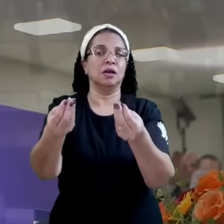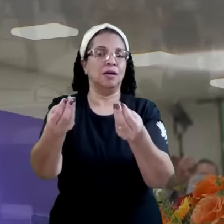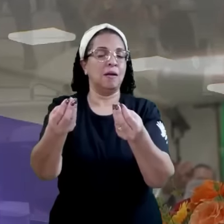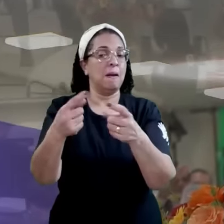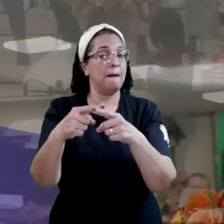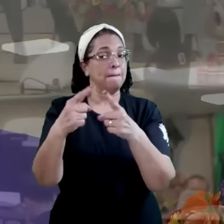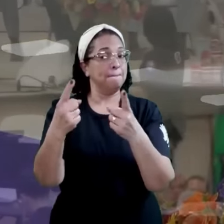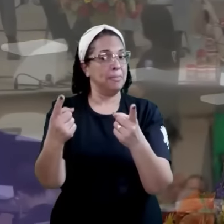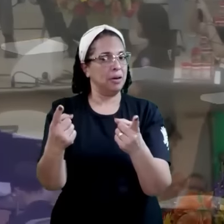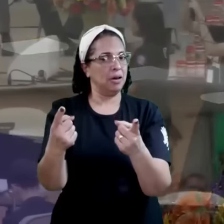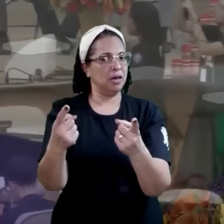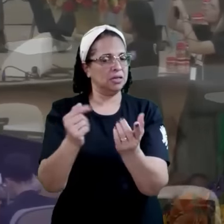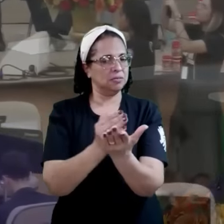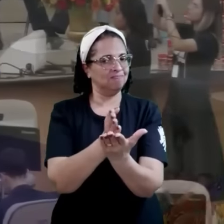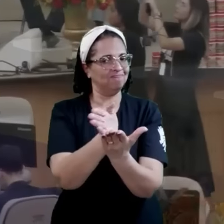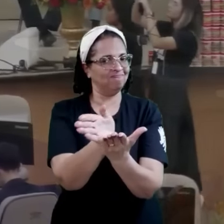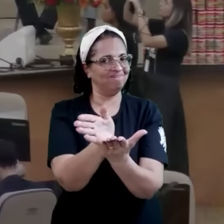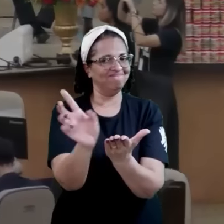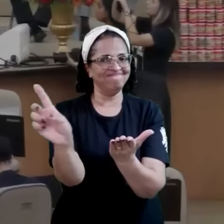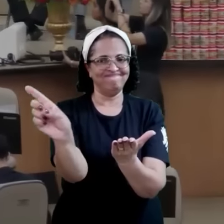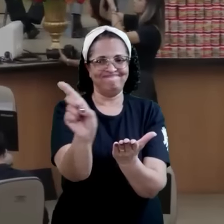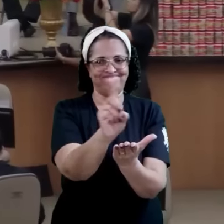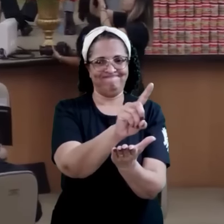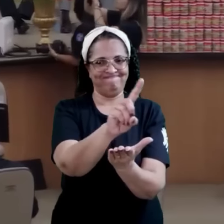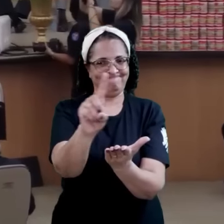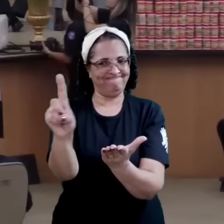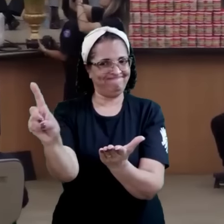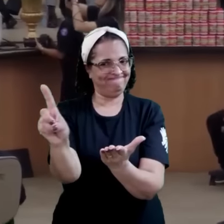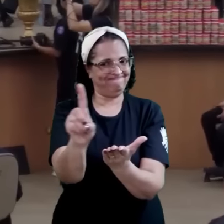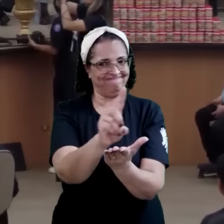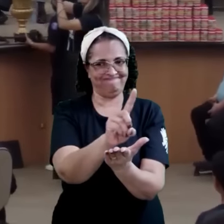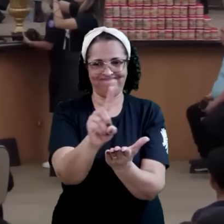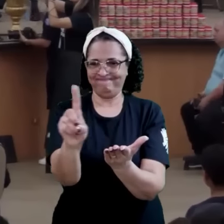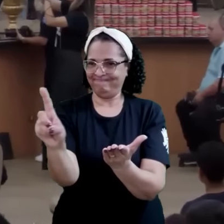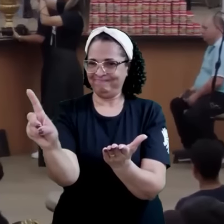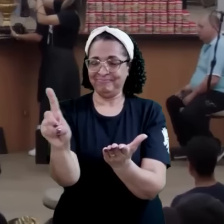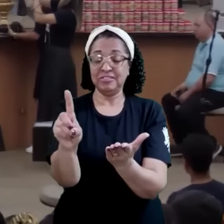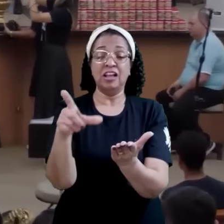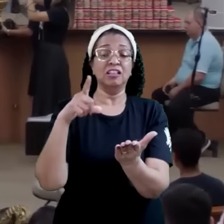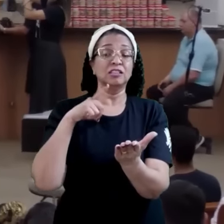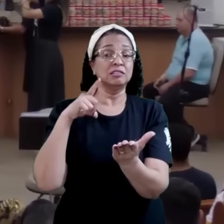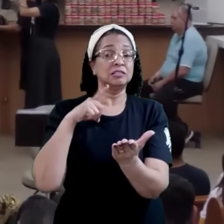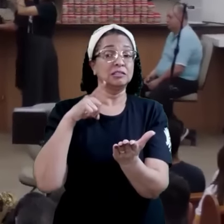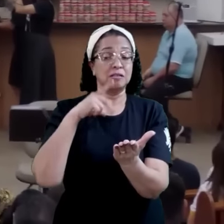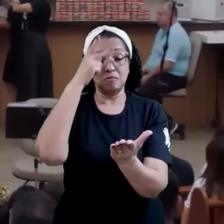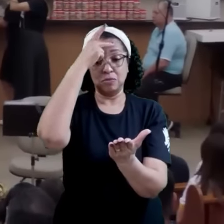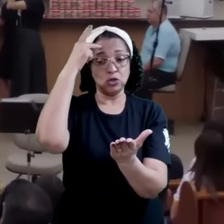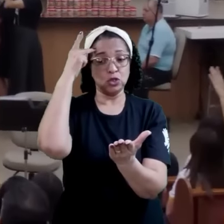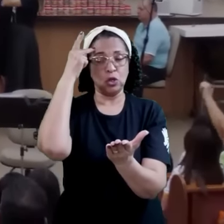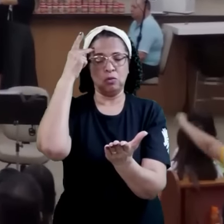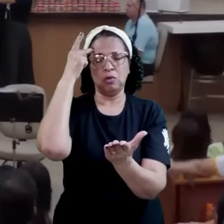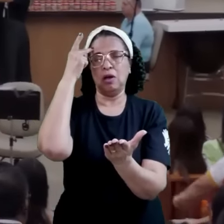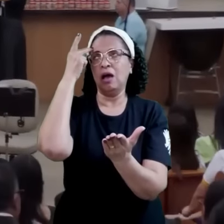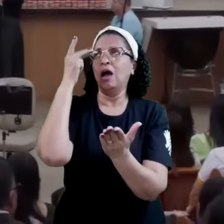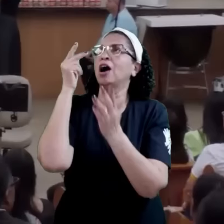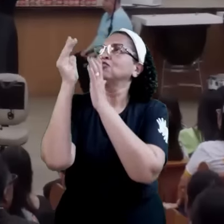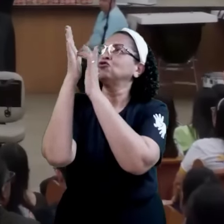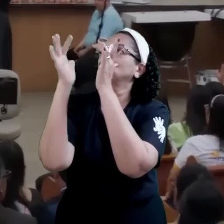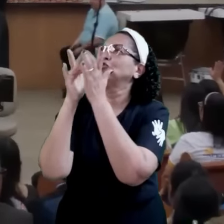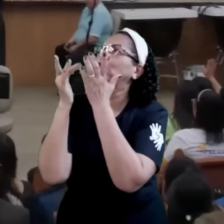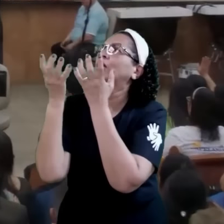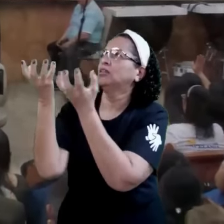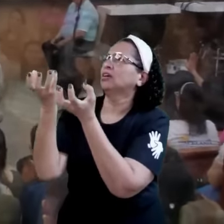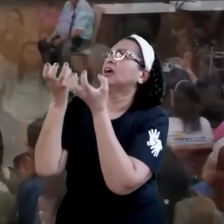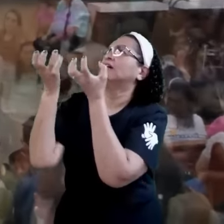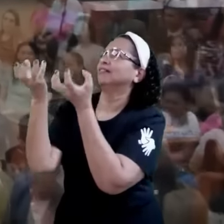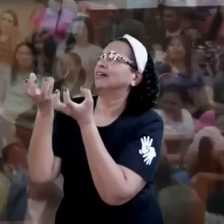Caminho irmãos porque tem gente que só vai atrás dele até receber mas quando recebe não quer mais mas Jesus tá dizendo